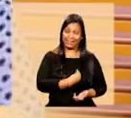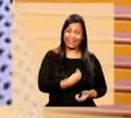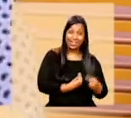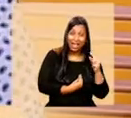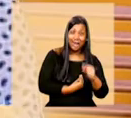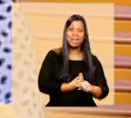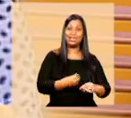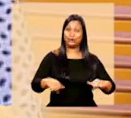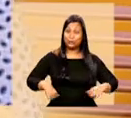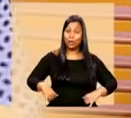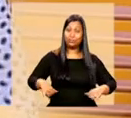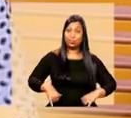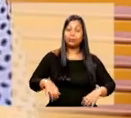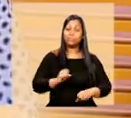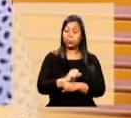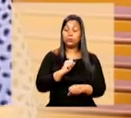ali